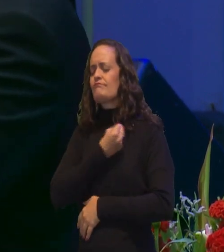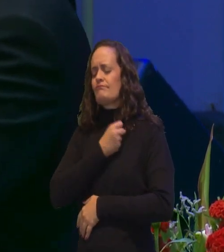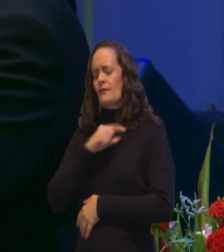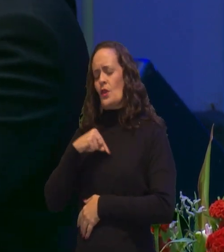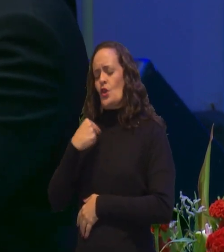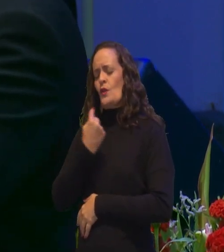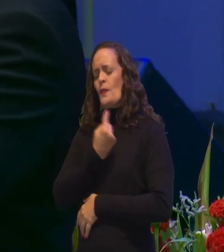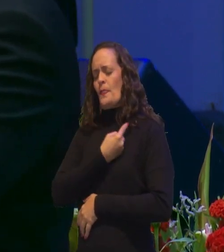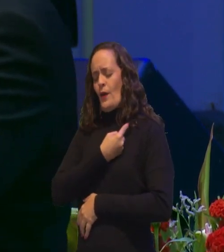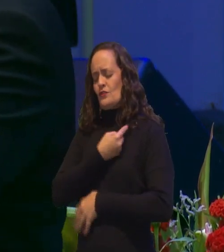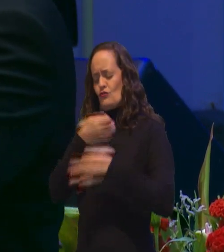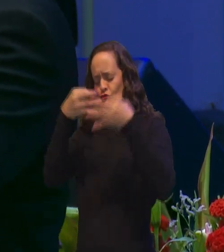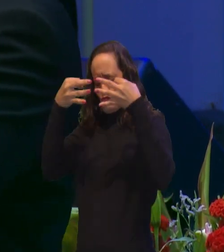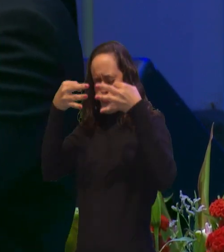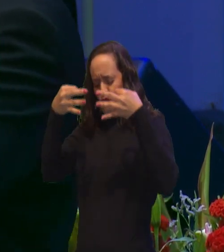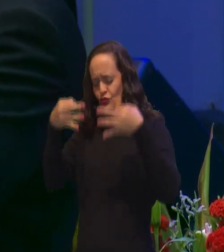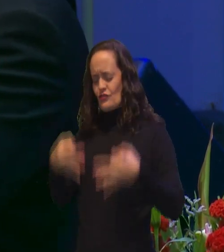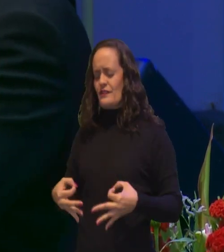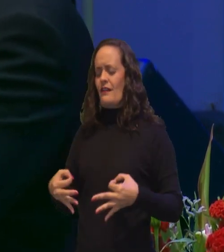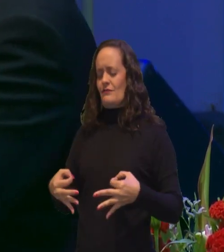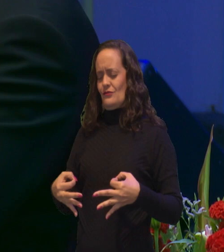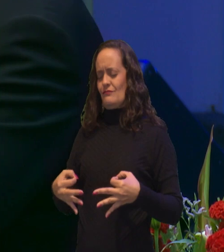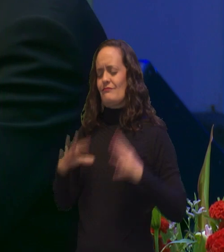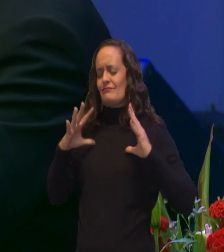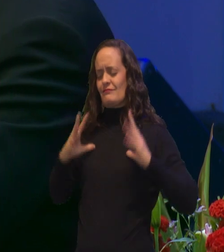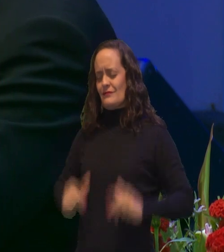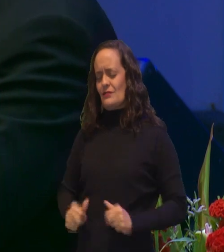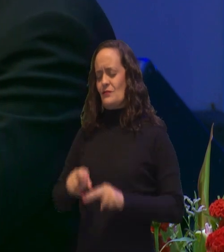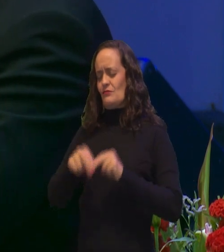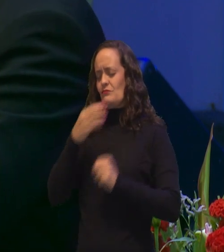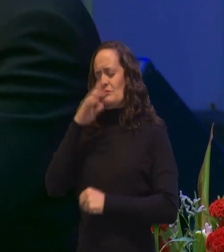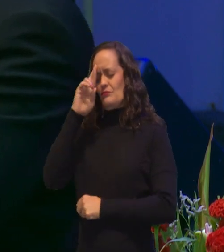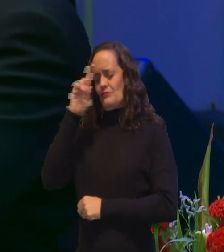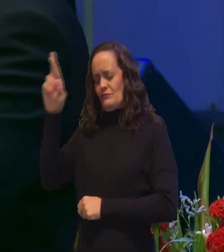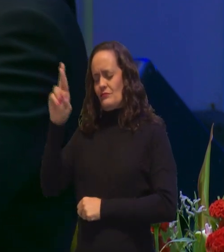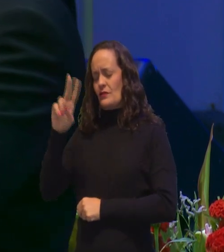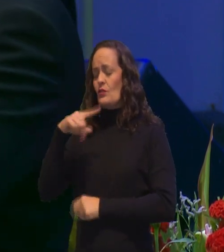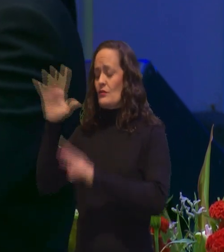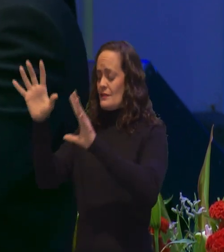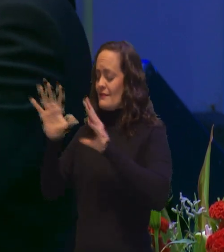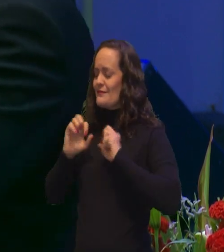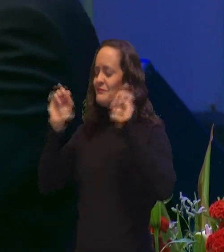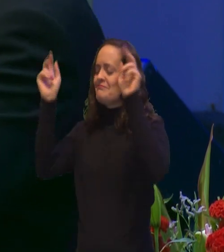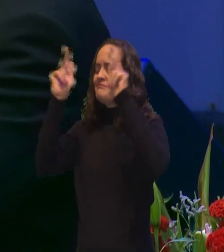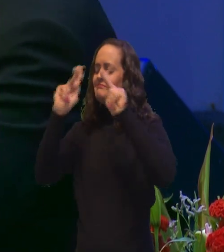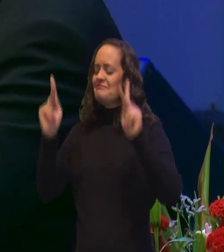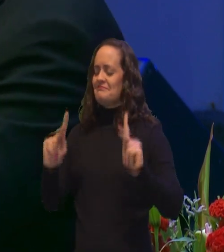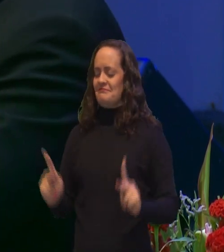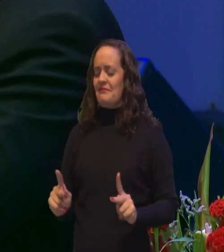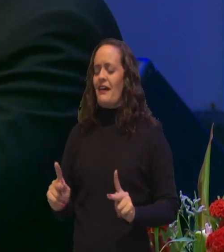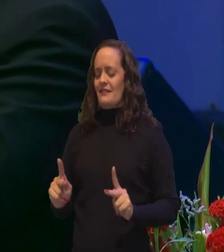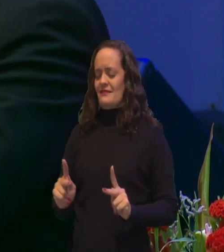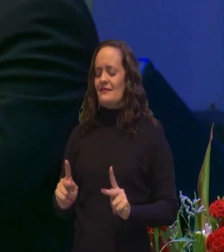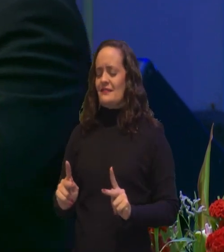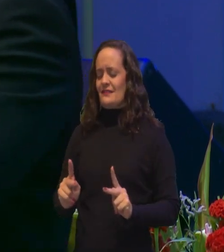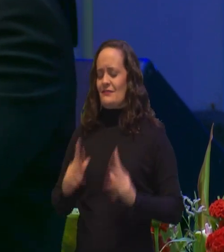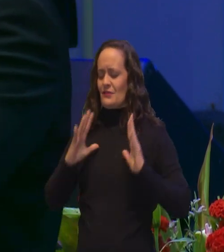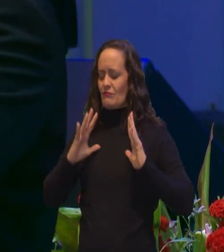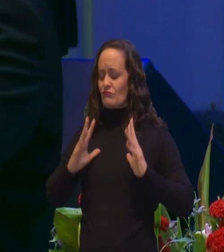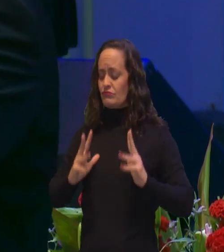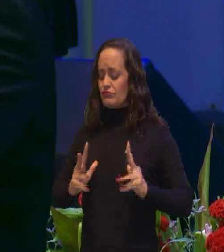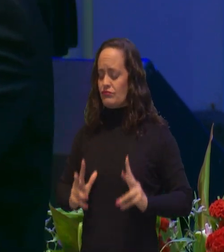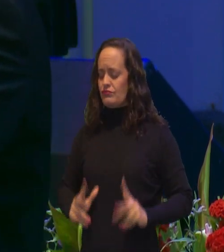fomos justificados pelo Senhor, e nós recebemos a Tua paz pela justificação de um